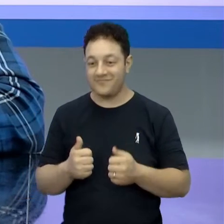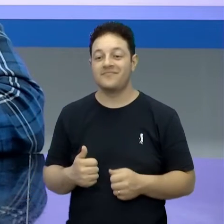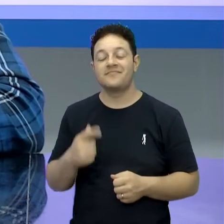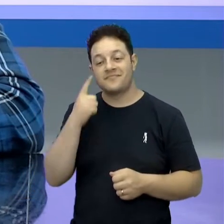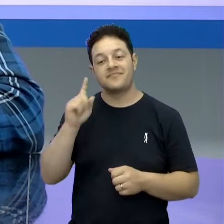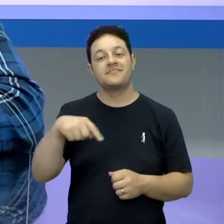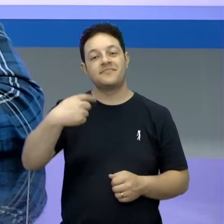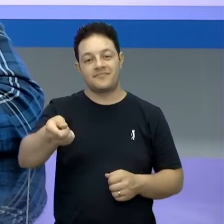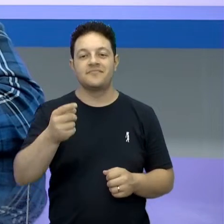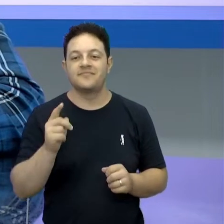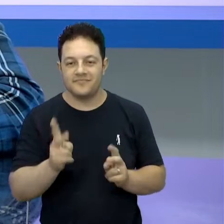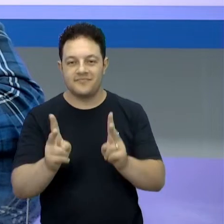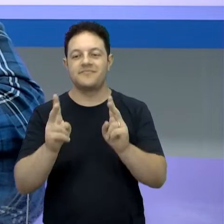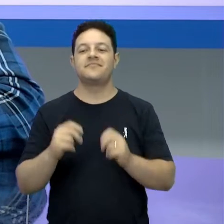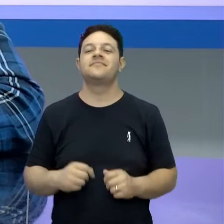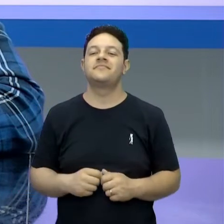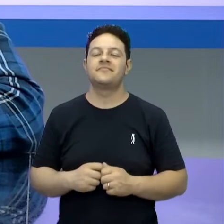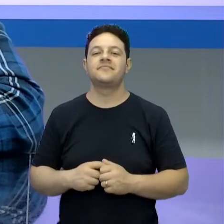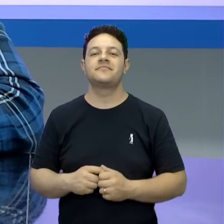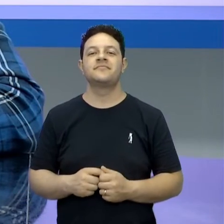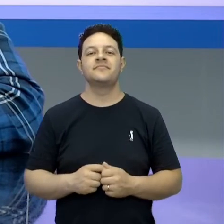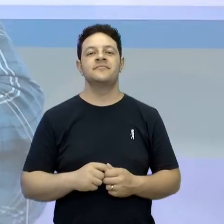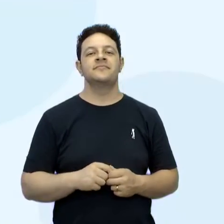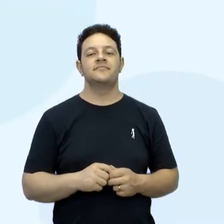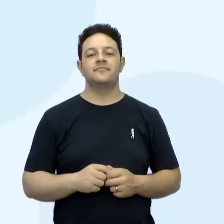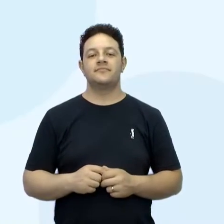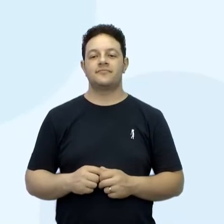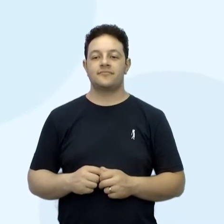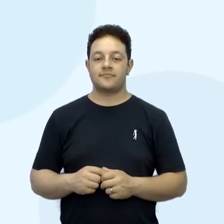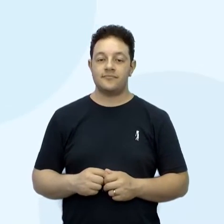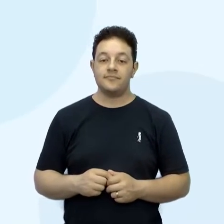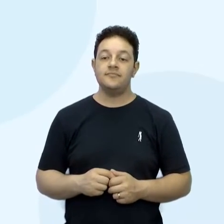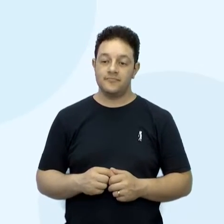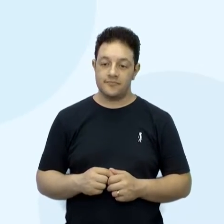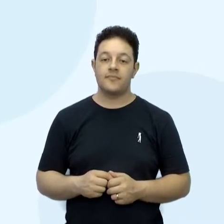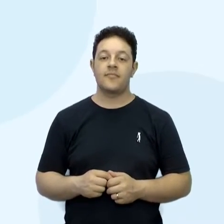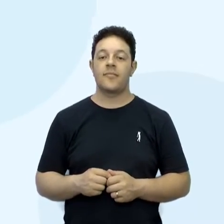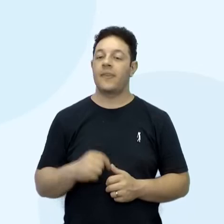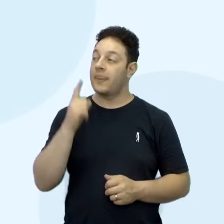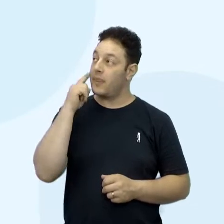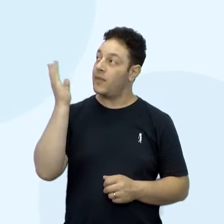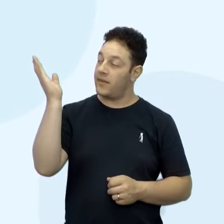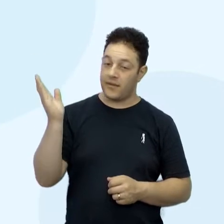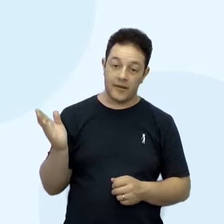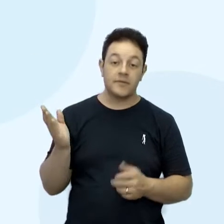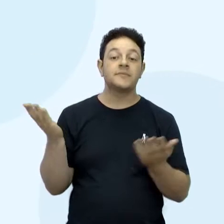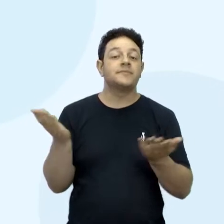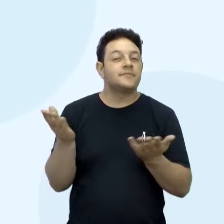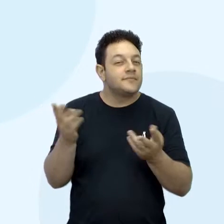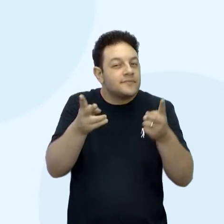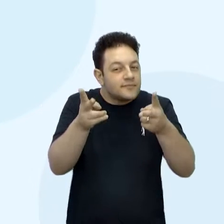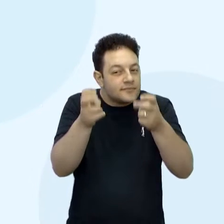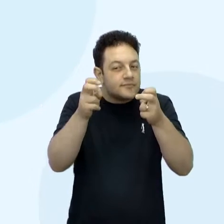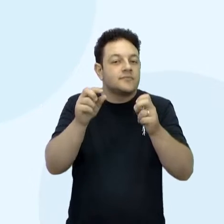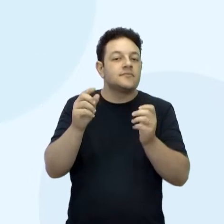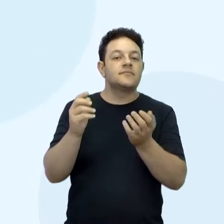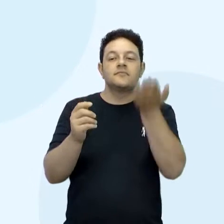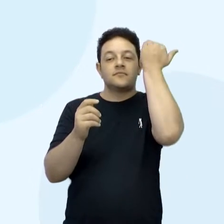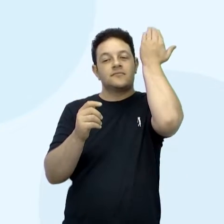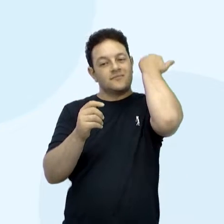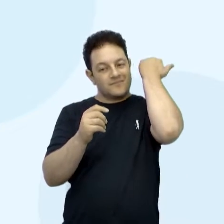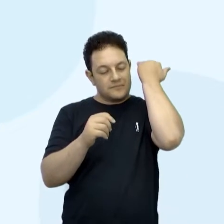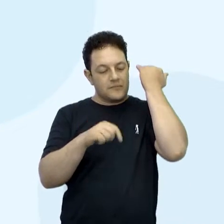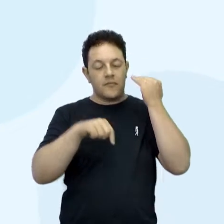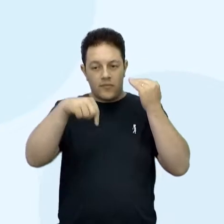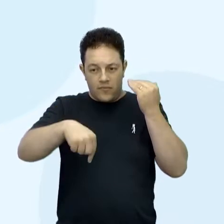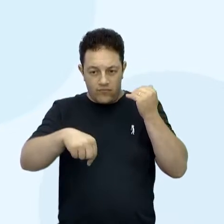Vamos avançar mais um pouquinho lá na nossa tela. Vamos lá. Bem, e agora vamos observar algumas mudanças ocorridas